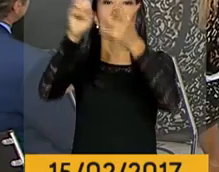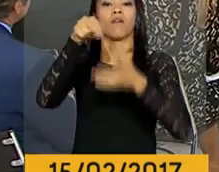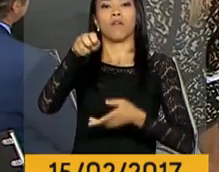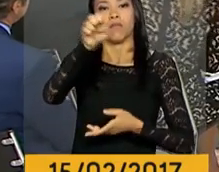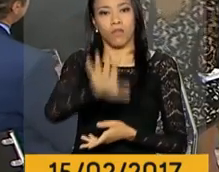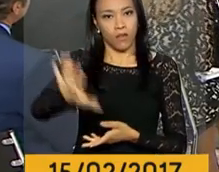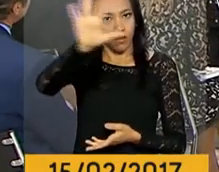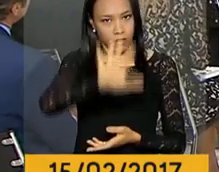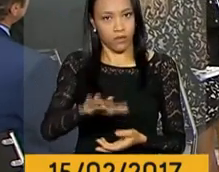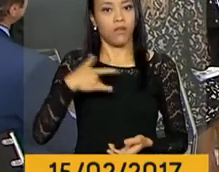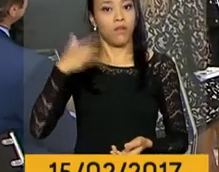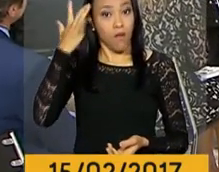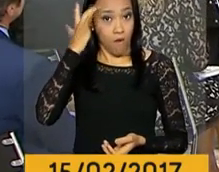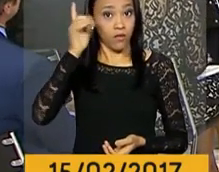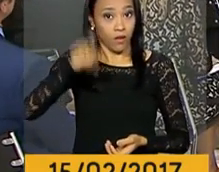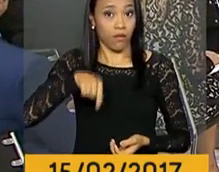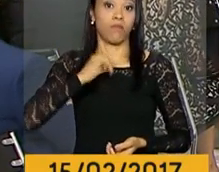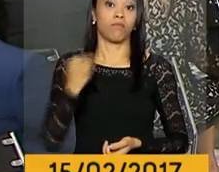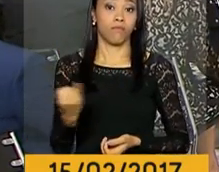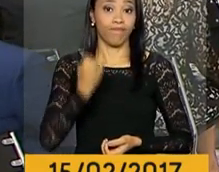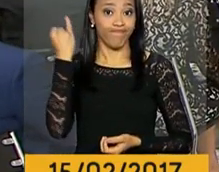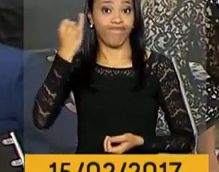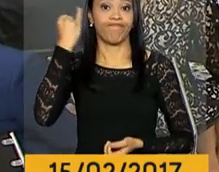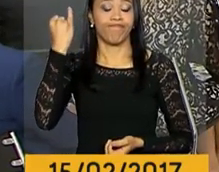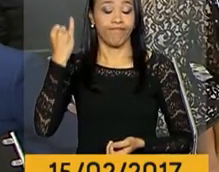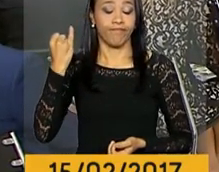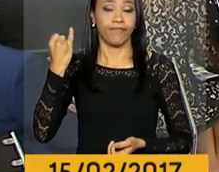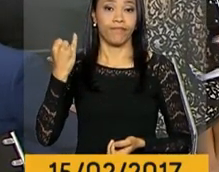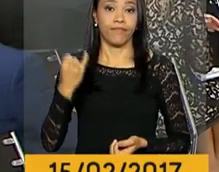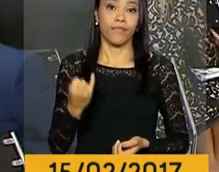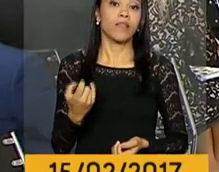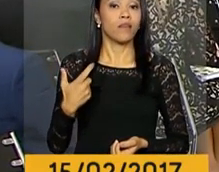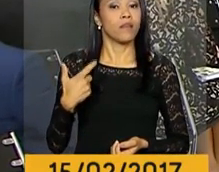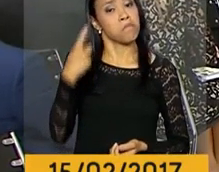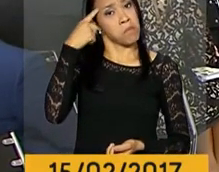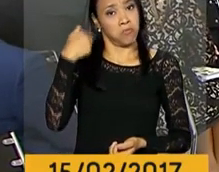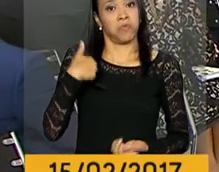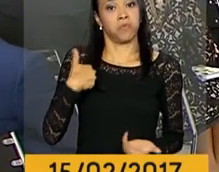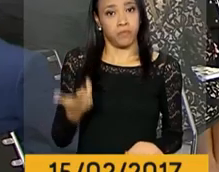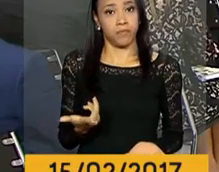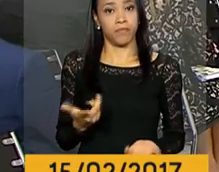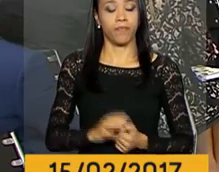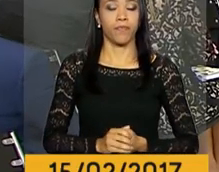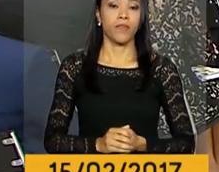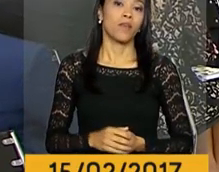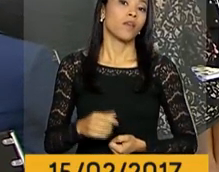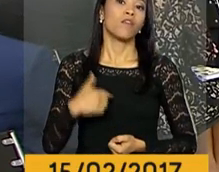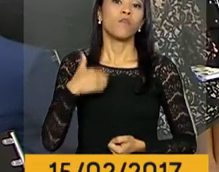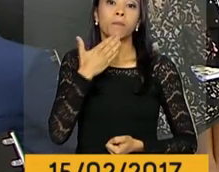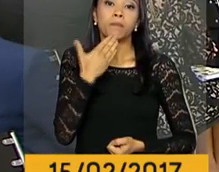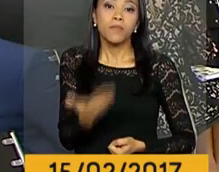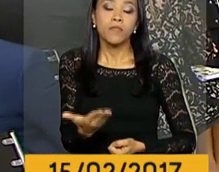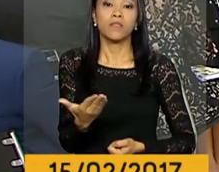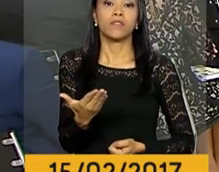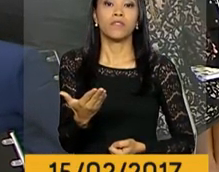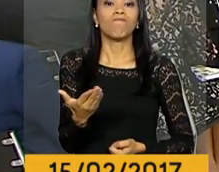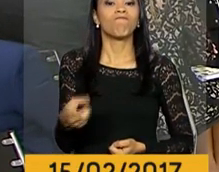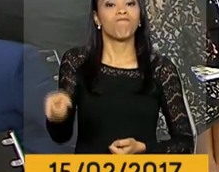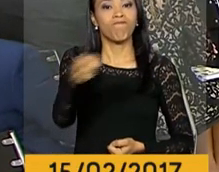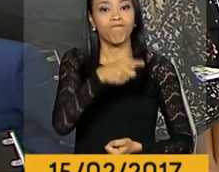coisa importante e tão importante, penso eu, que eu vou pedir até um um